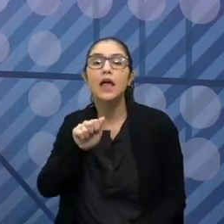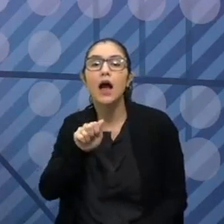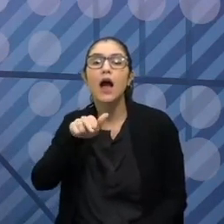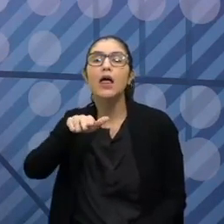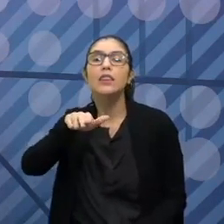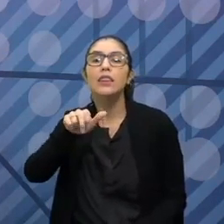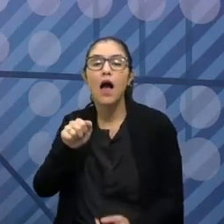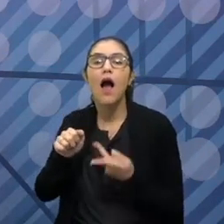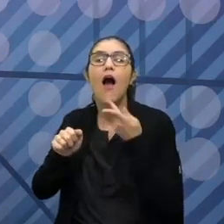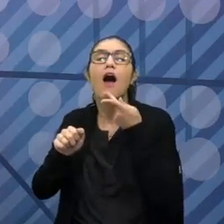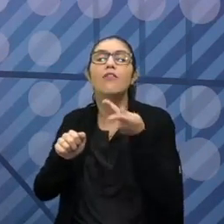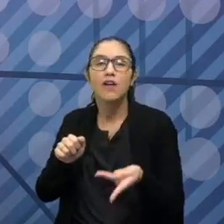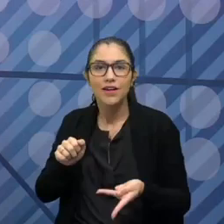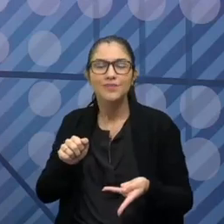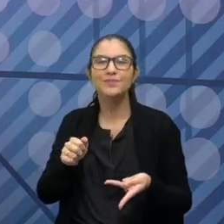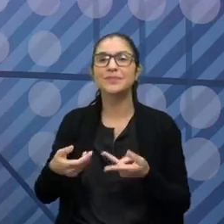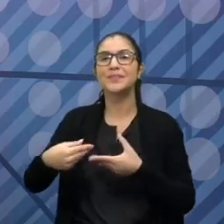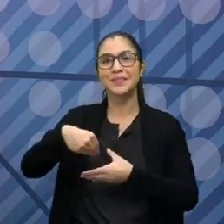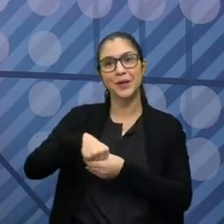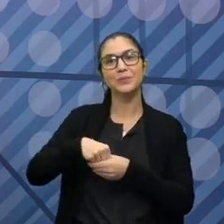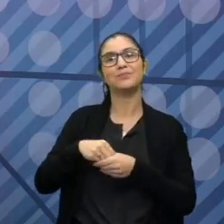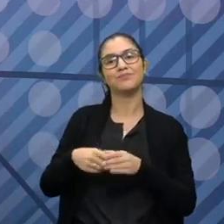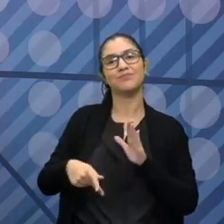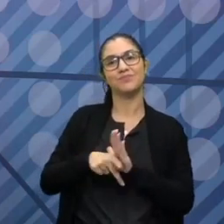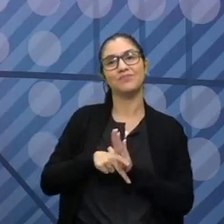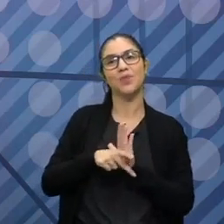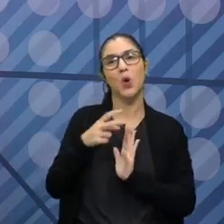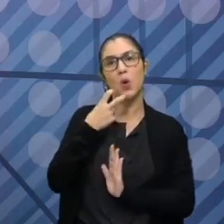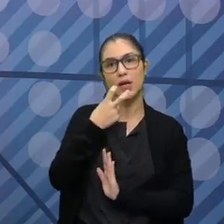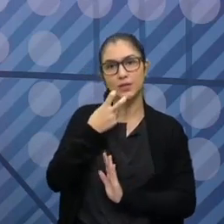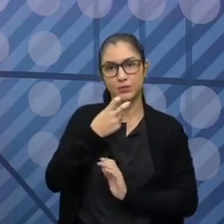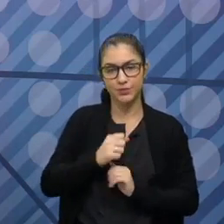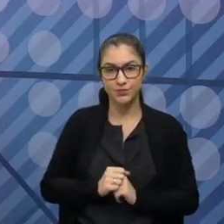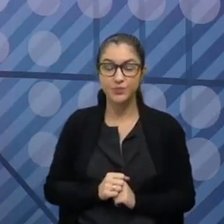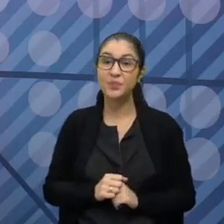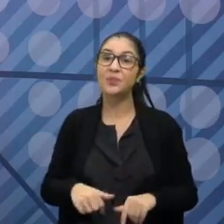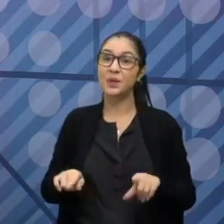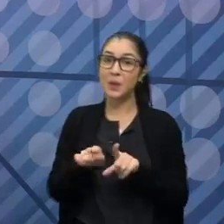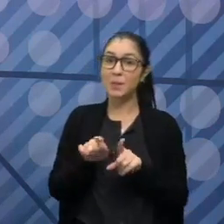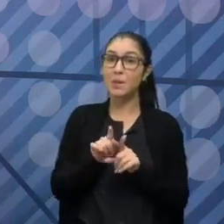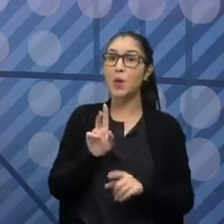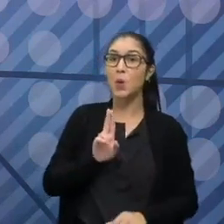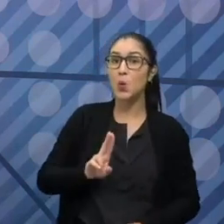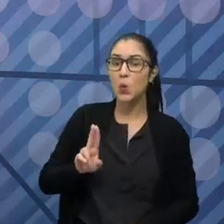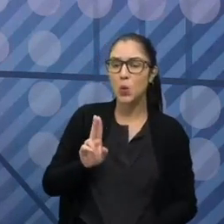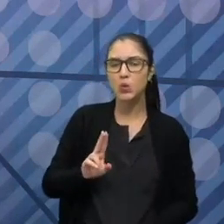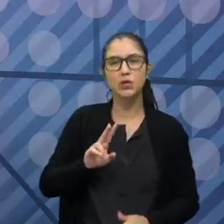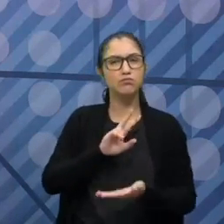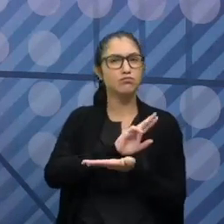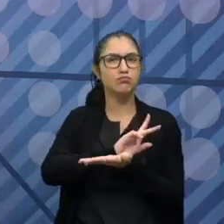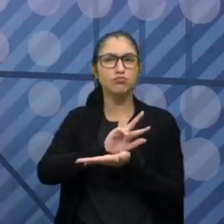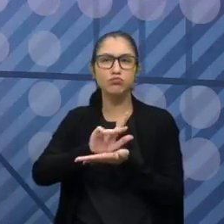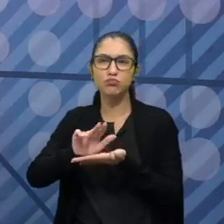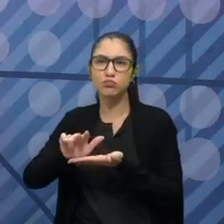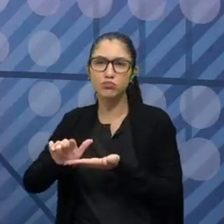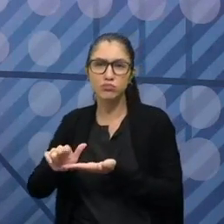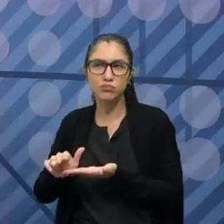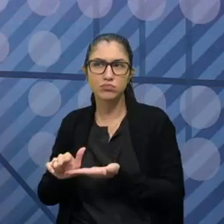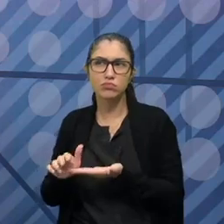banana. Isso vem tudo dentro do oralismo, tá? O oralismo também faz uso de todos os recursos